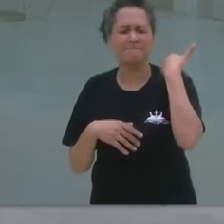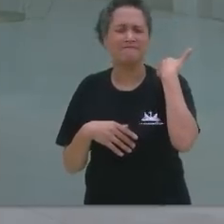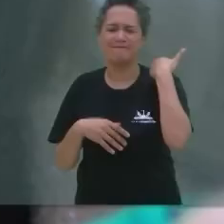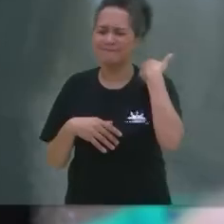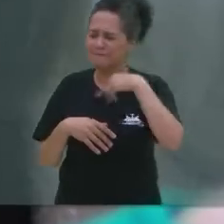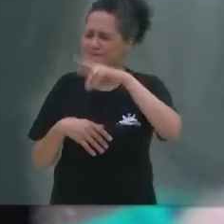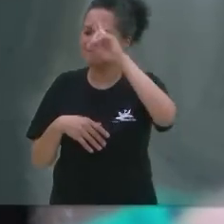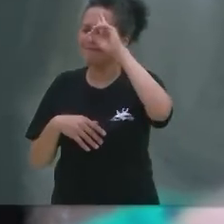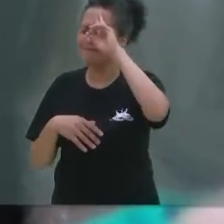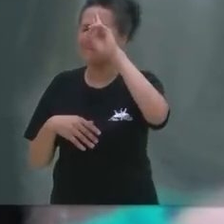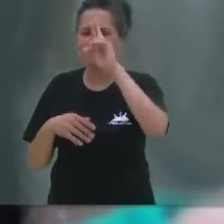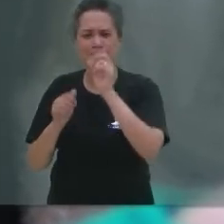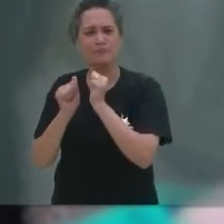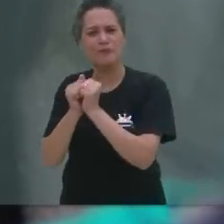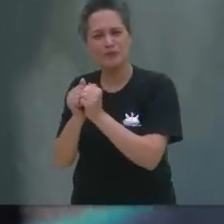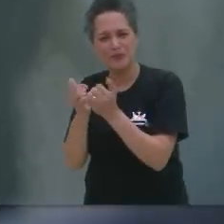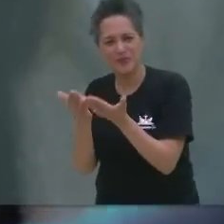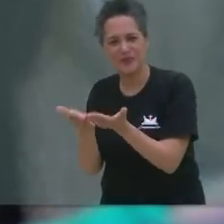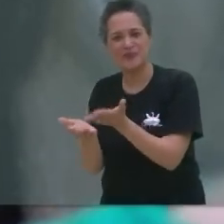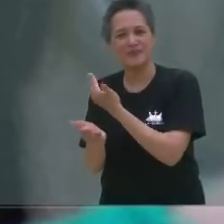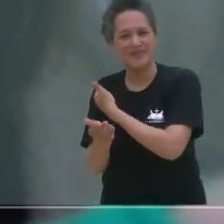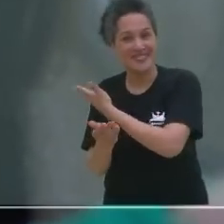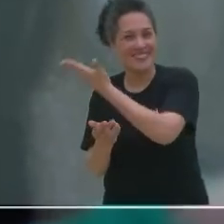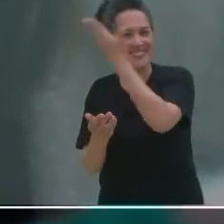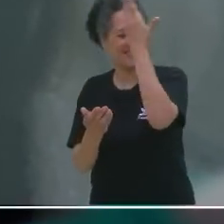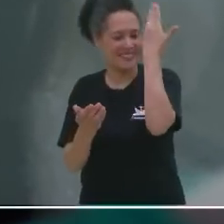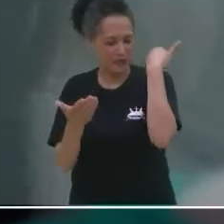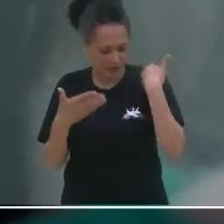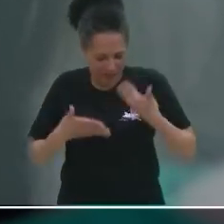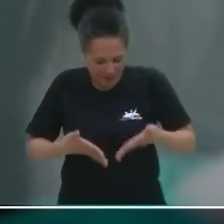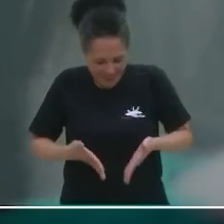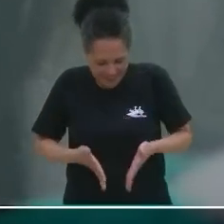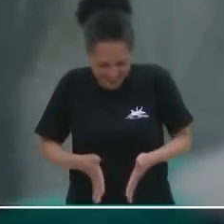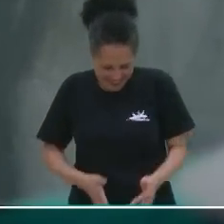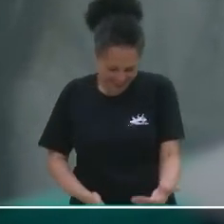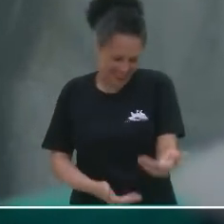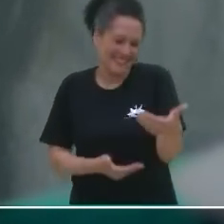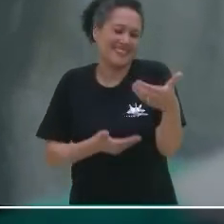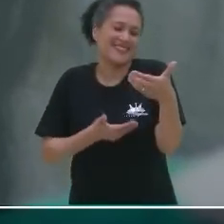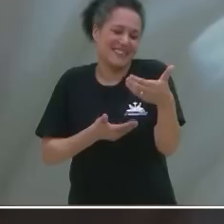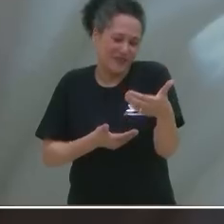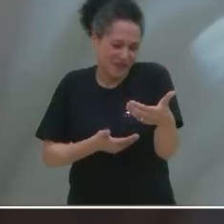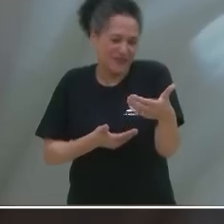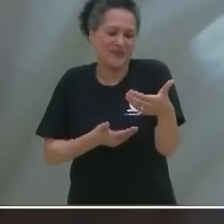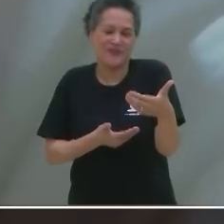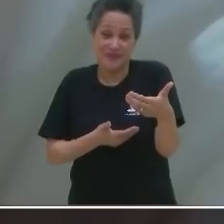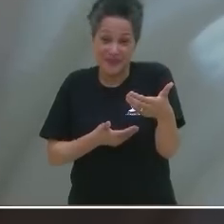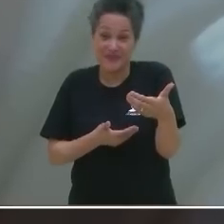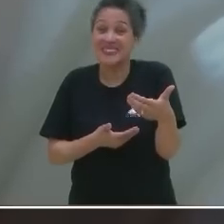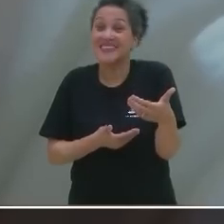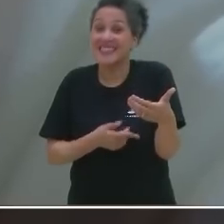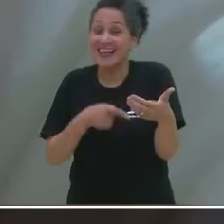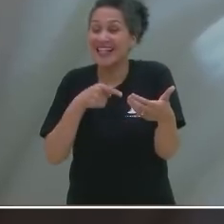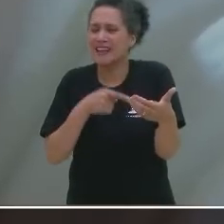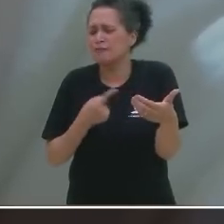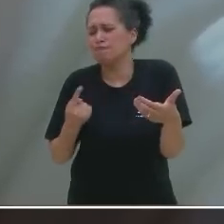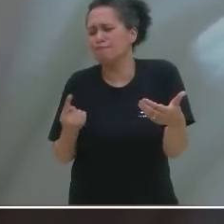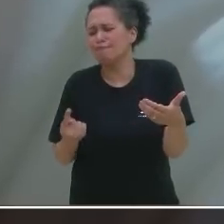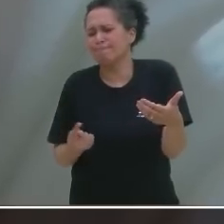está. Traz a luz e terás um filho que eternamente reinará.